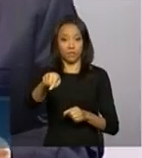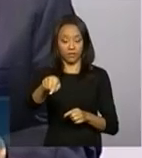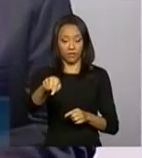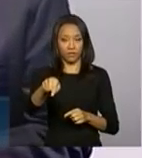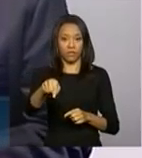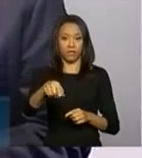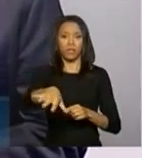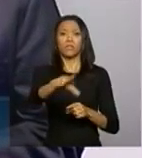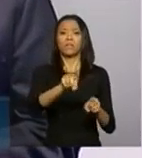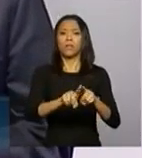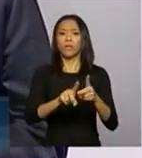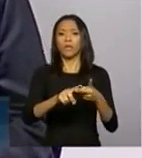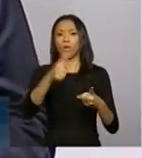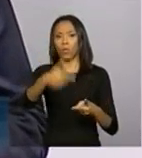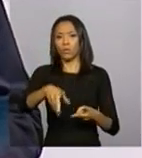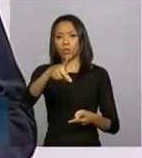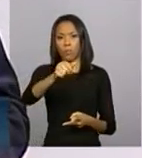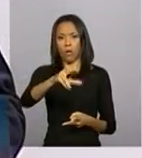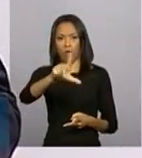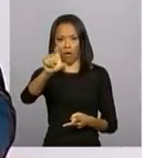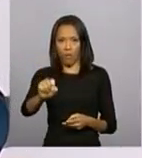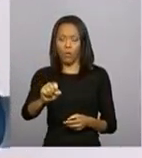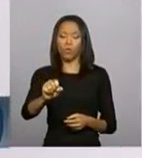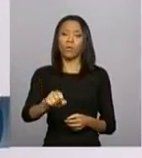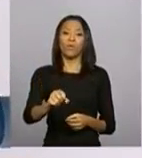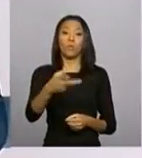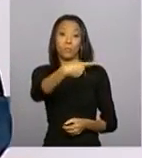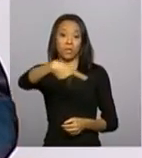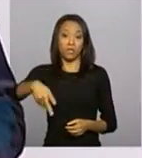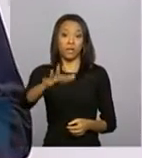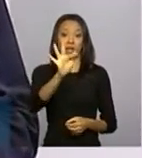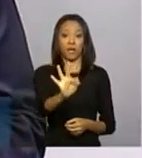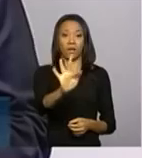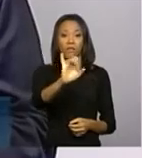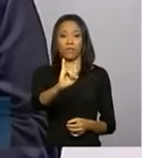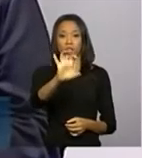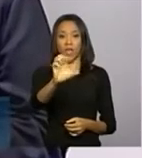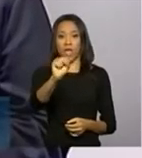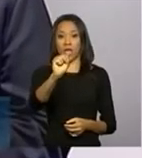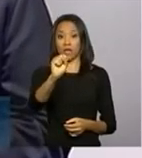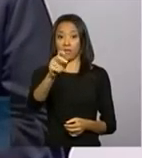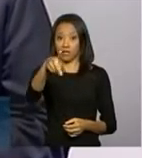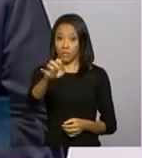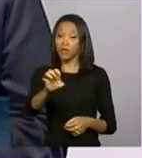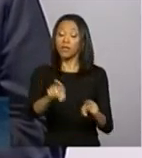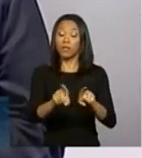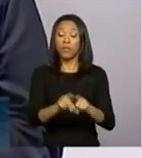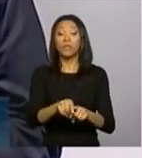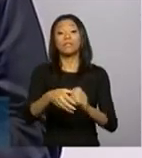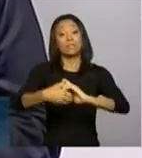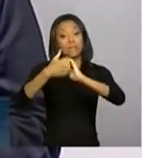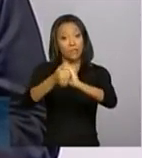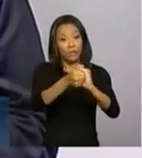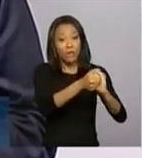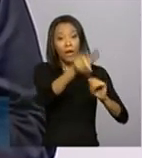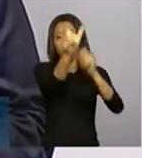o Paulo Escaf, presidente da FIESP. saudar aqui prefeitos, prefeitas aqui presentes. Eu quero